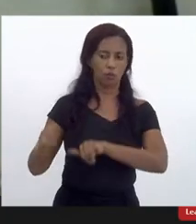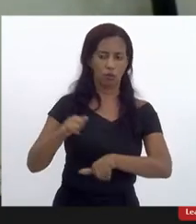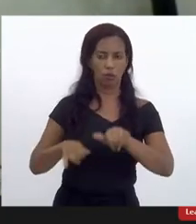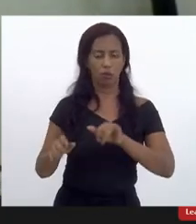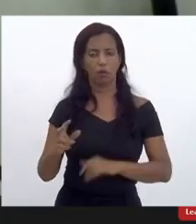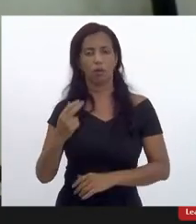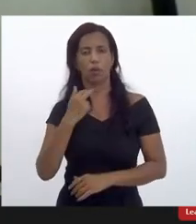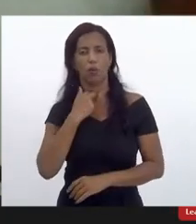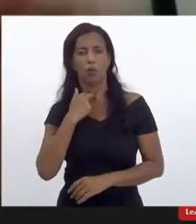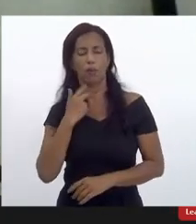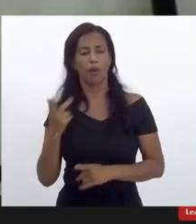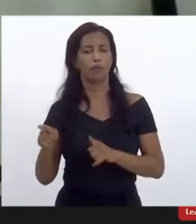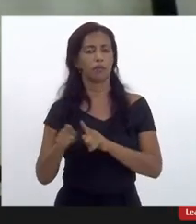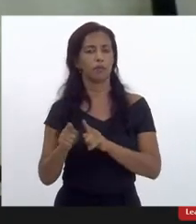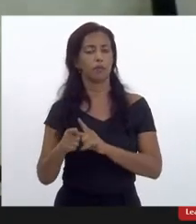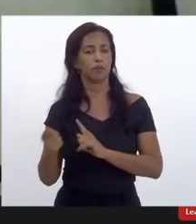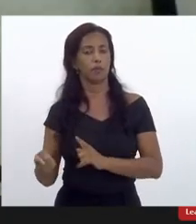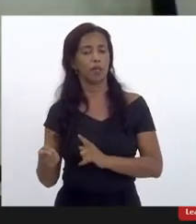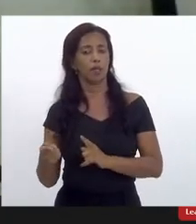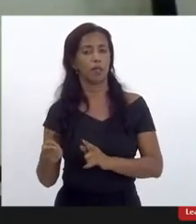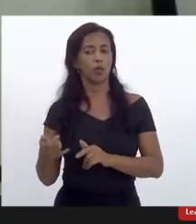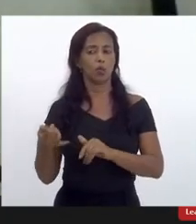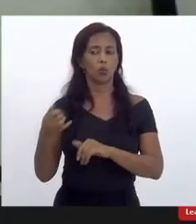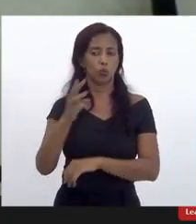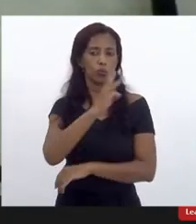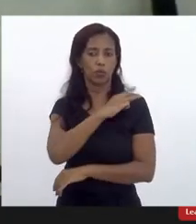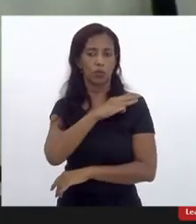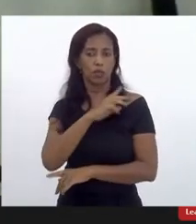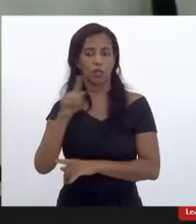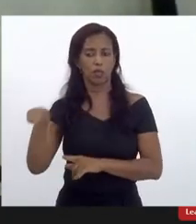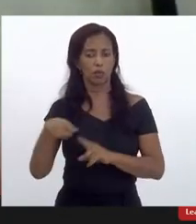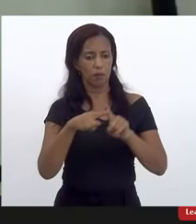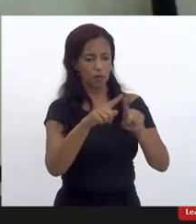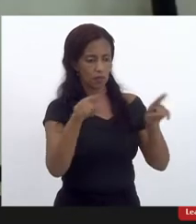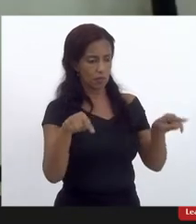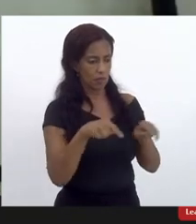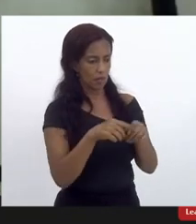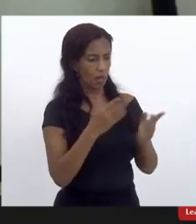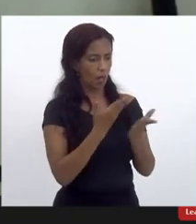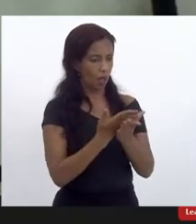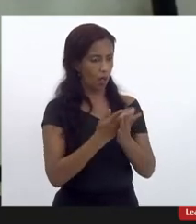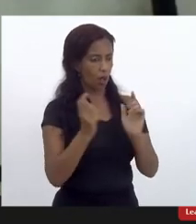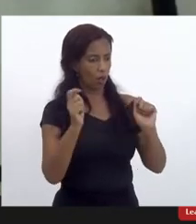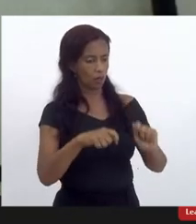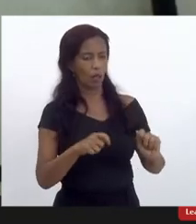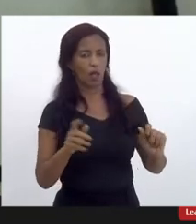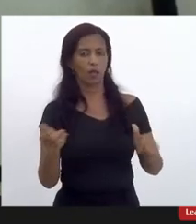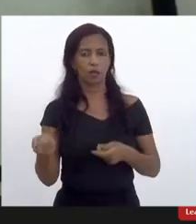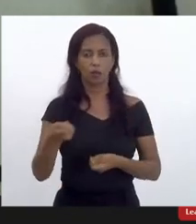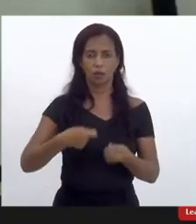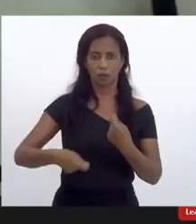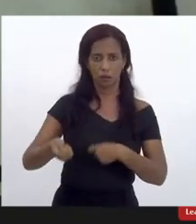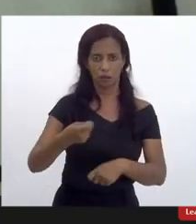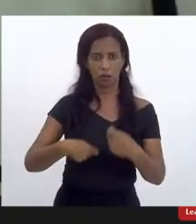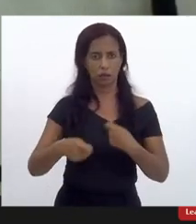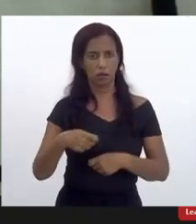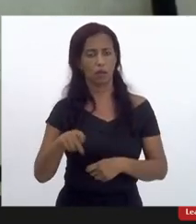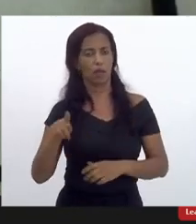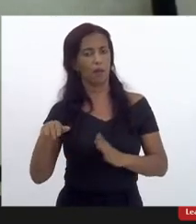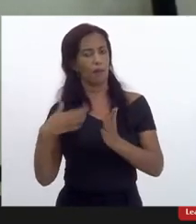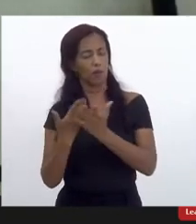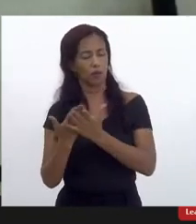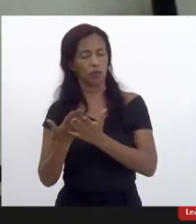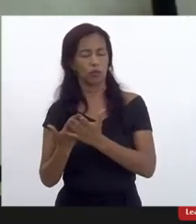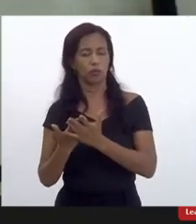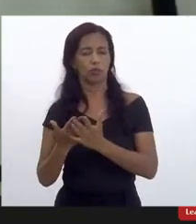está ocupado com o terceiro ano, mas eu posso usar a sala de aula, então essa administração é da